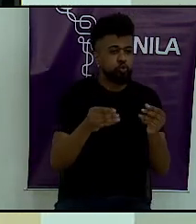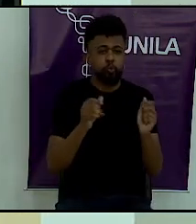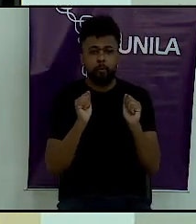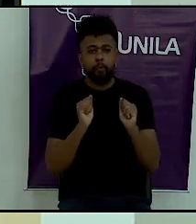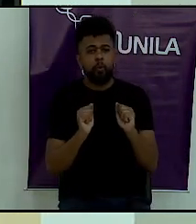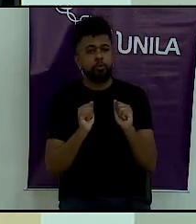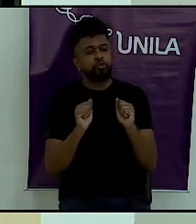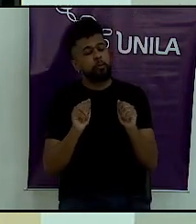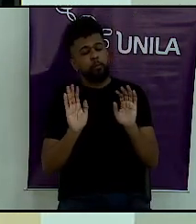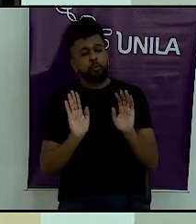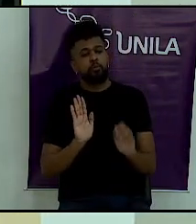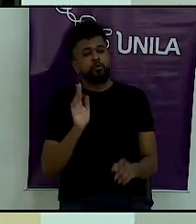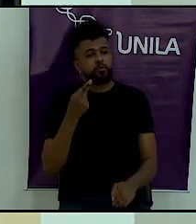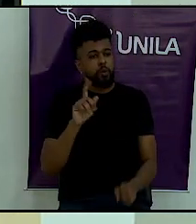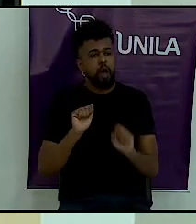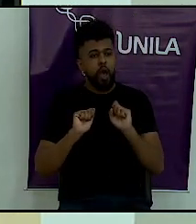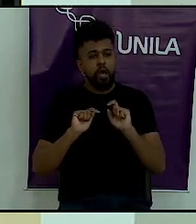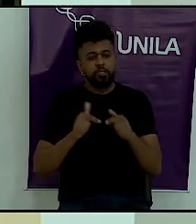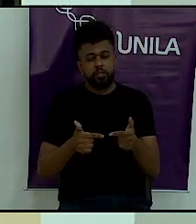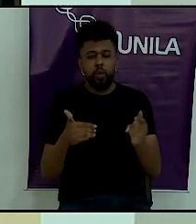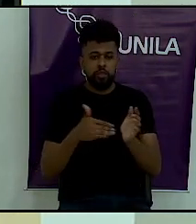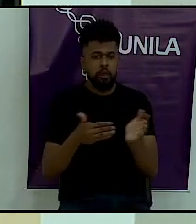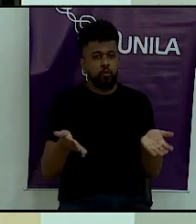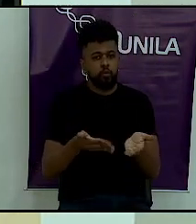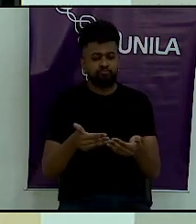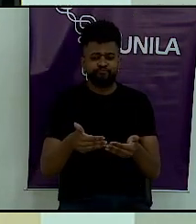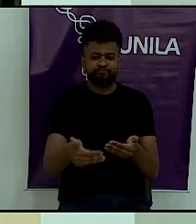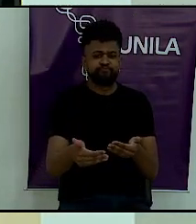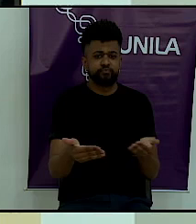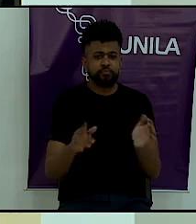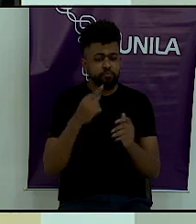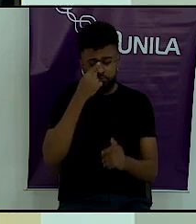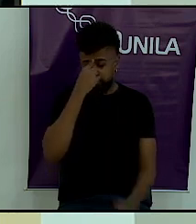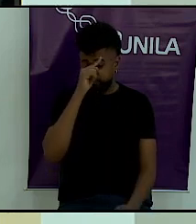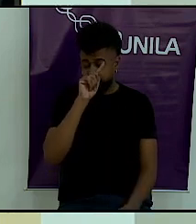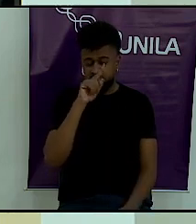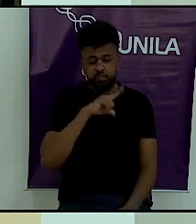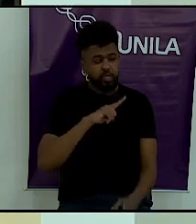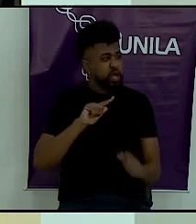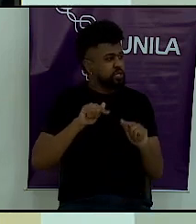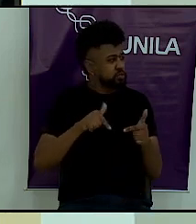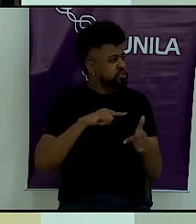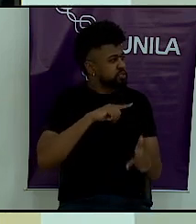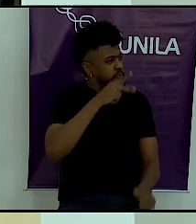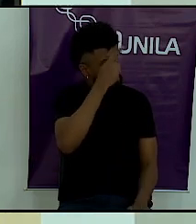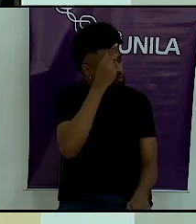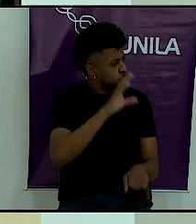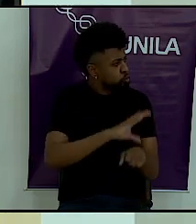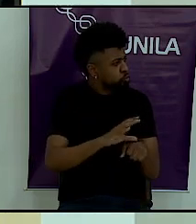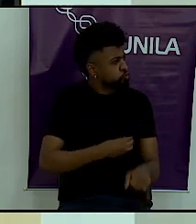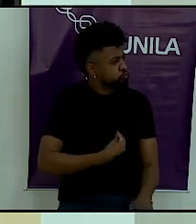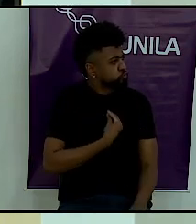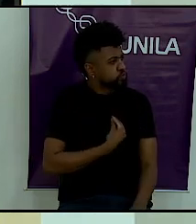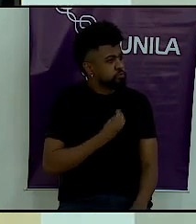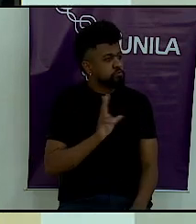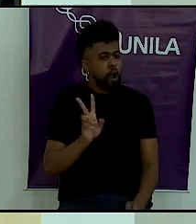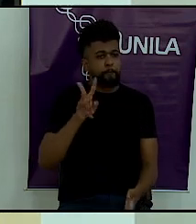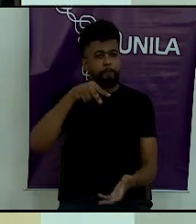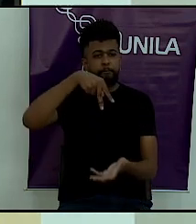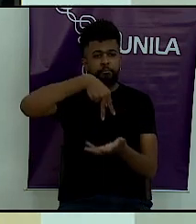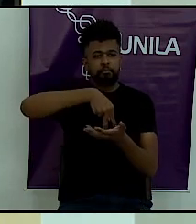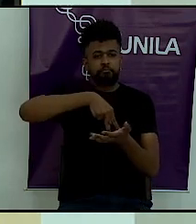pode promover aí as suas ações a partir de hoje. Então, a ideia é eu apresentar a ação aqui. Se alguém do curso tiver, aqui vem aqui para